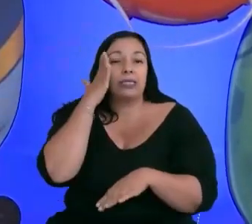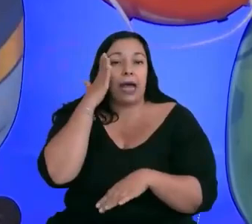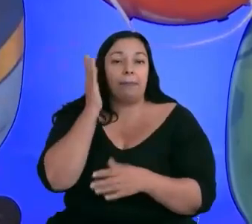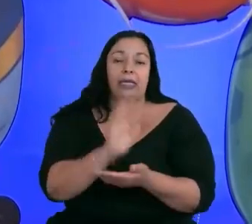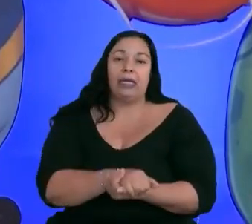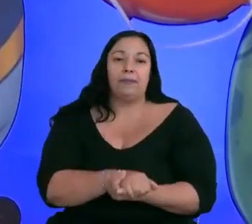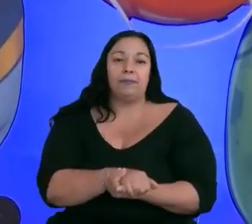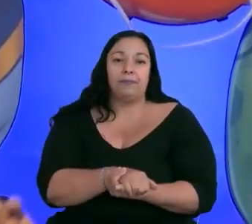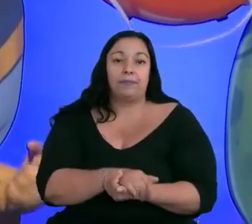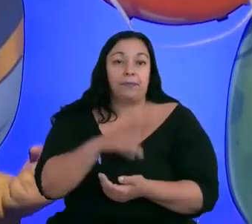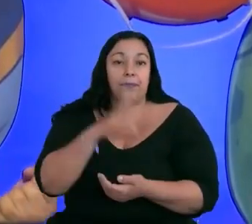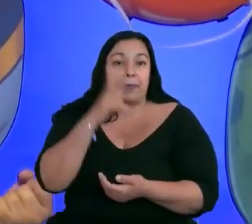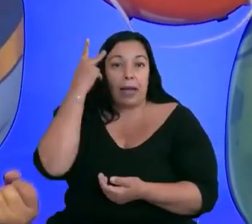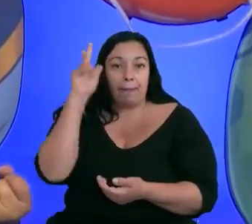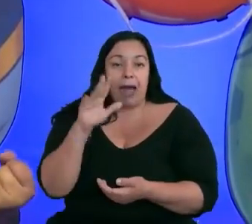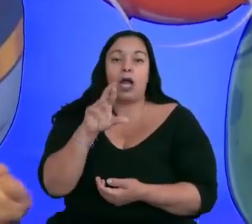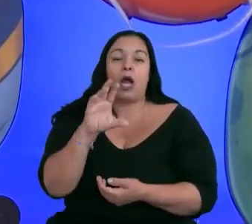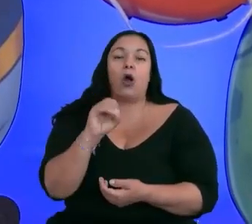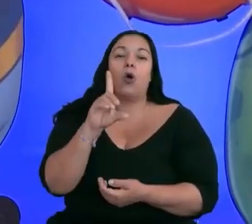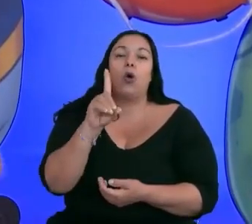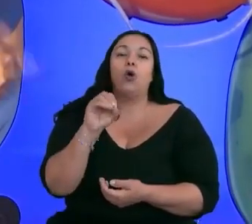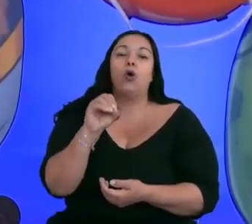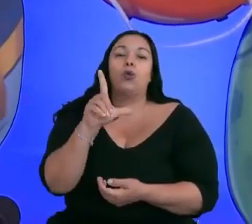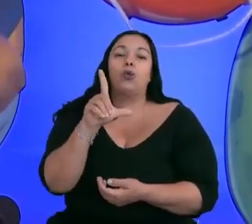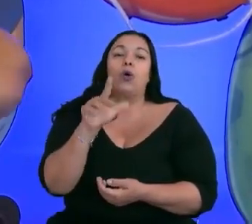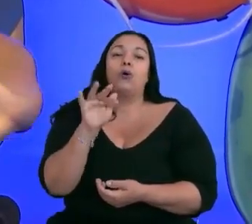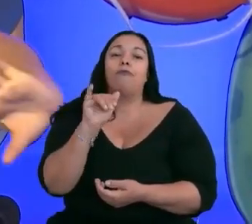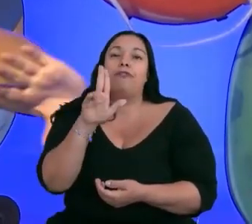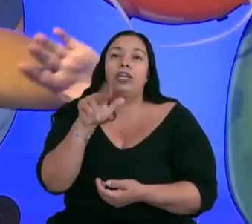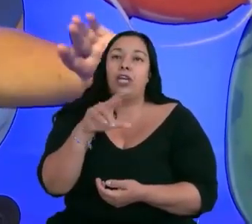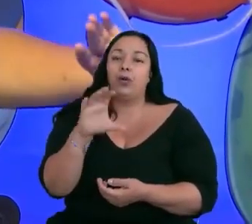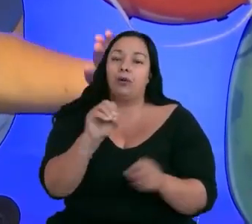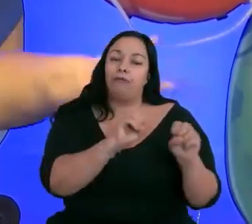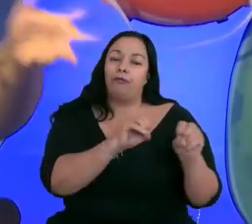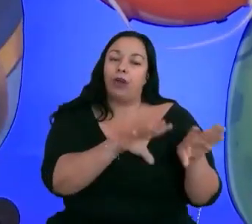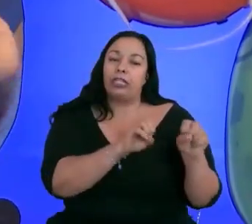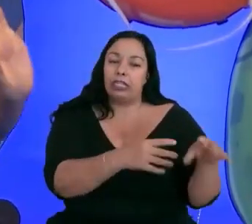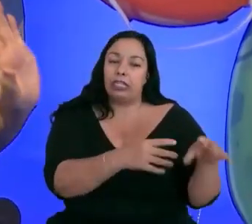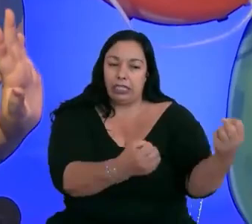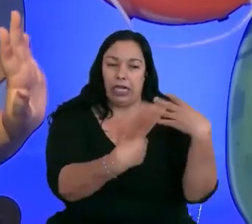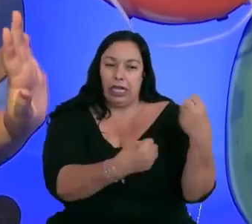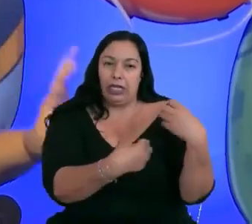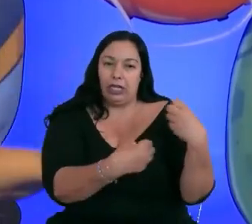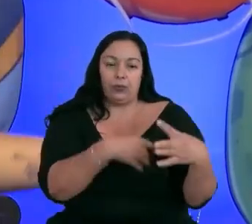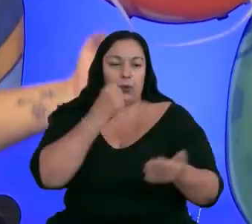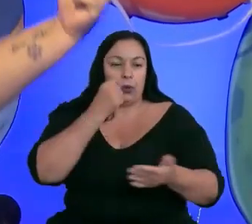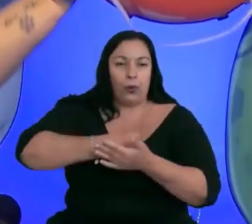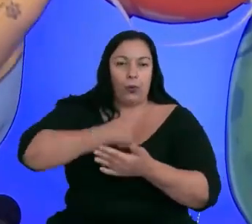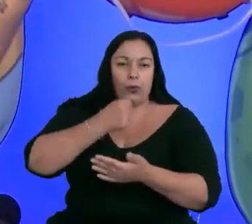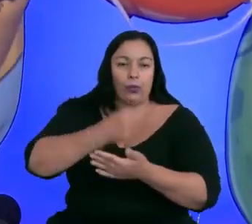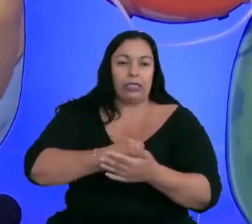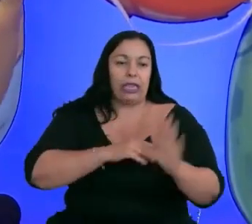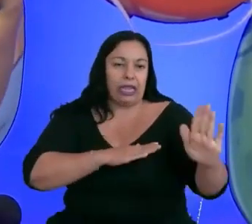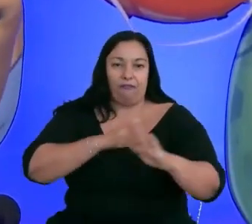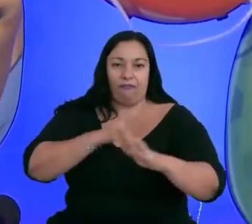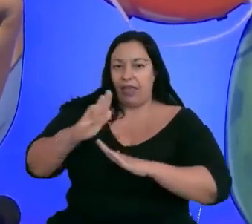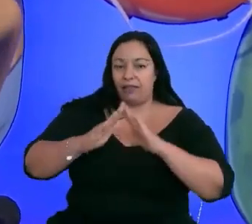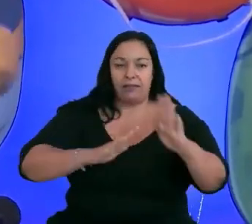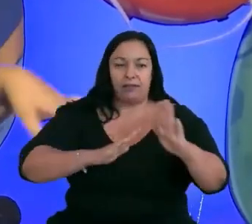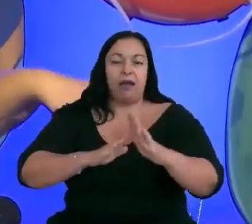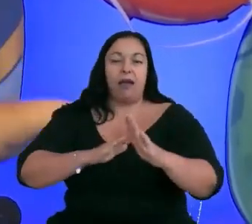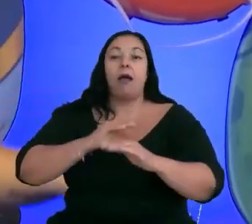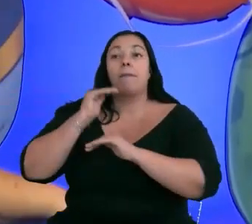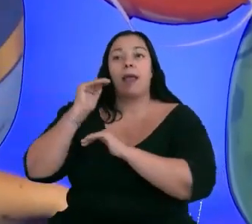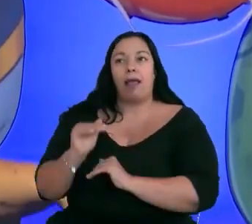para Rodolfinho. Tubarino foi ensinando artes marciais, defesa, para que ele crescesse